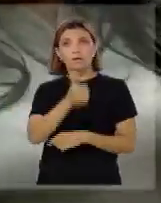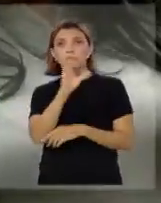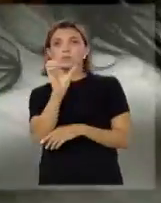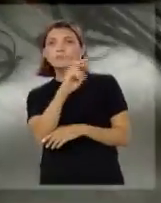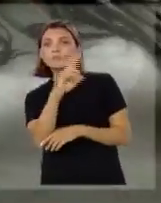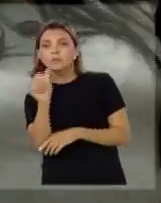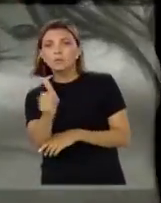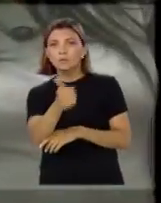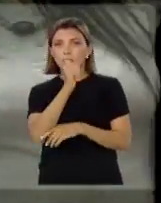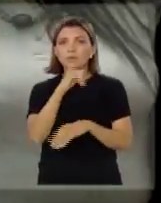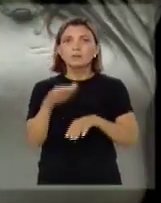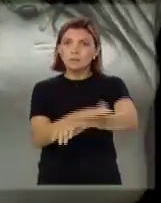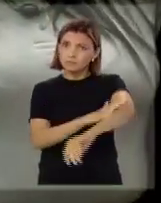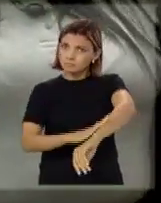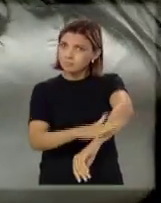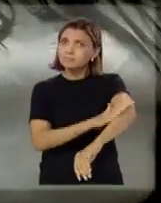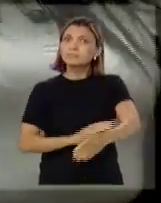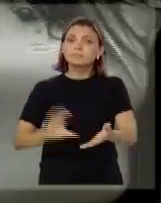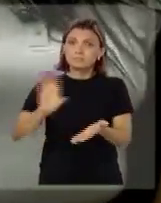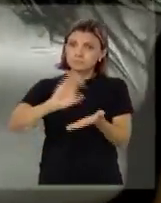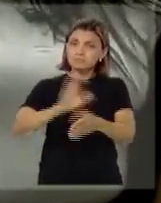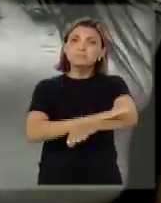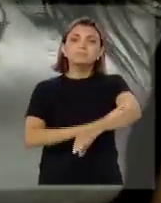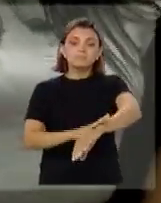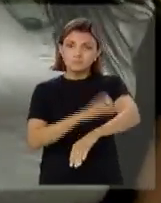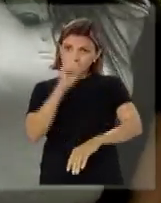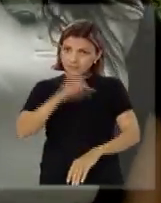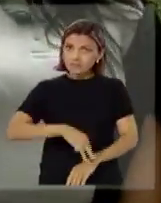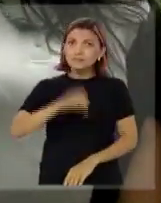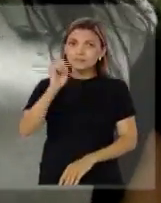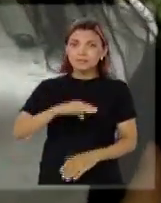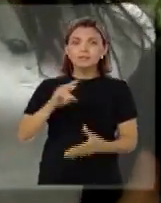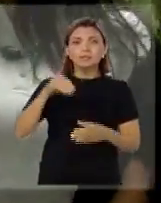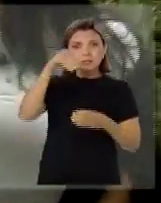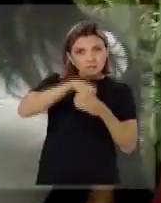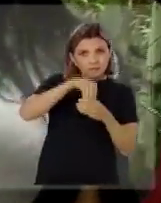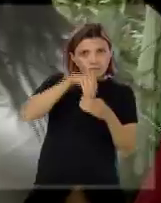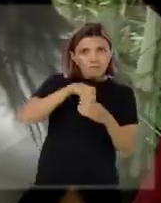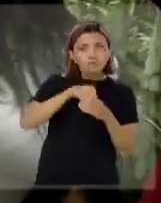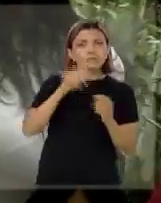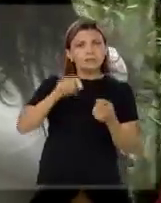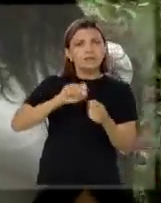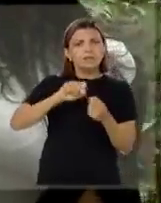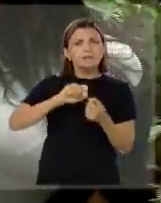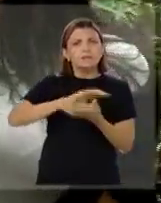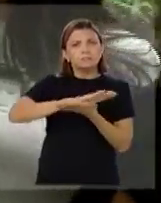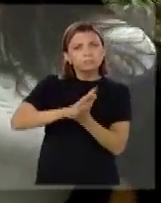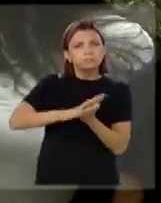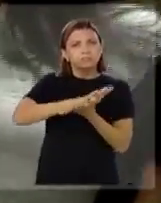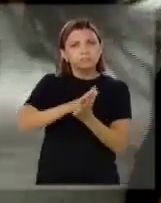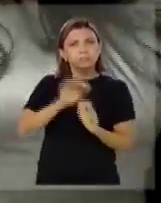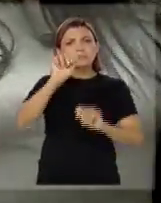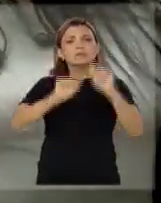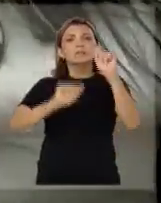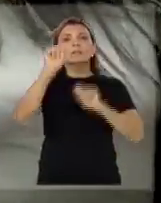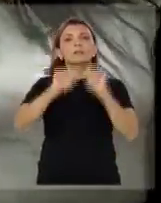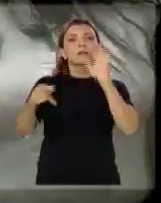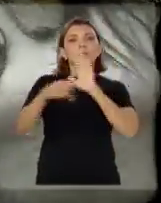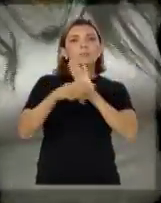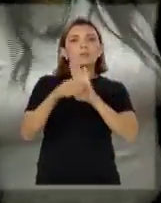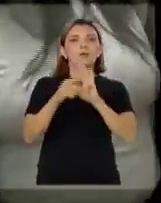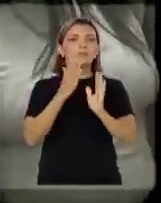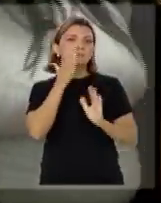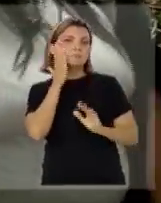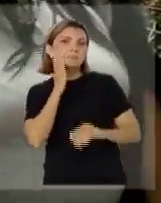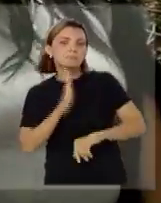a gente bebe açaí e a gente passa açaí no corpo também. No corpo? Sim, é porque a polpa da fruta é utilizada na indústria de